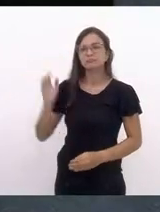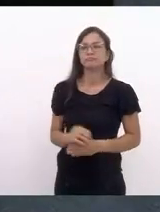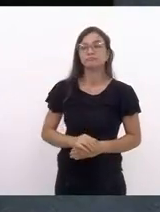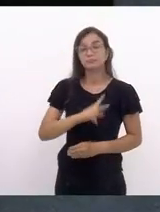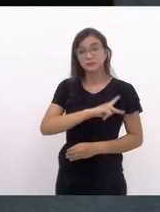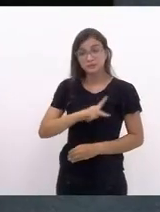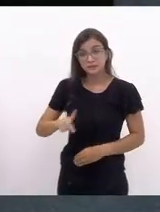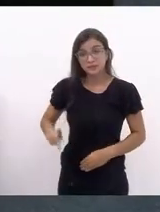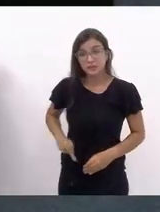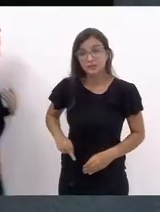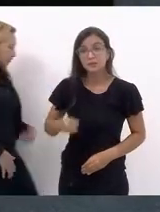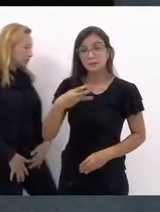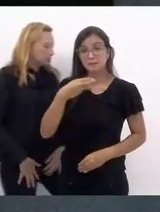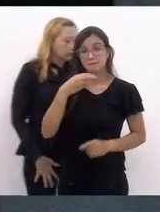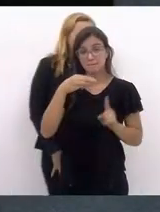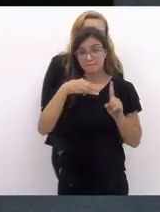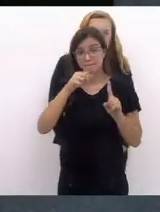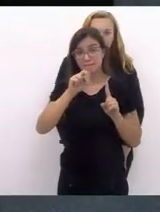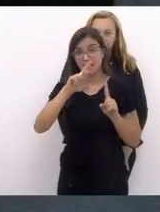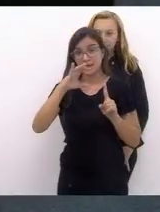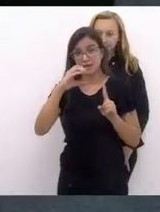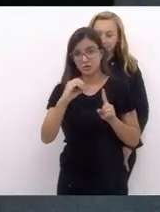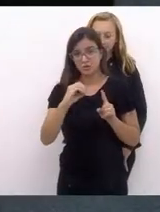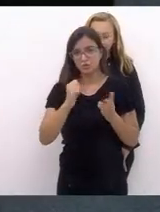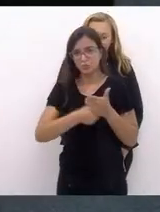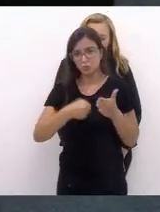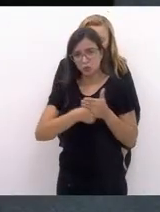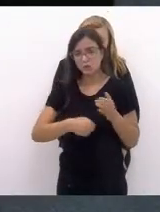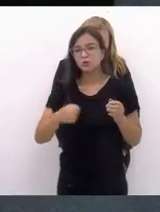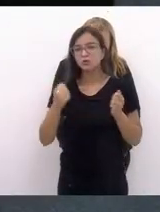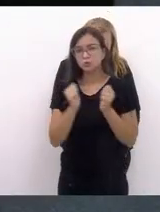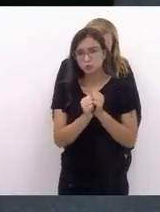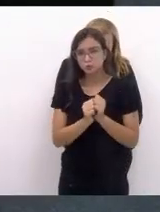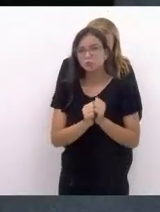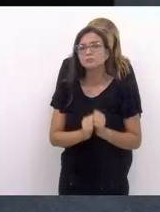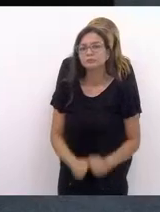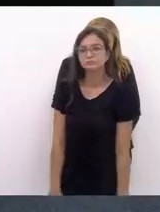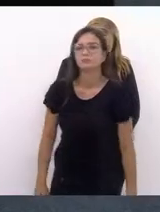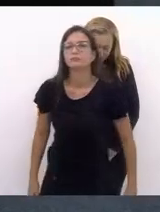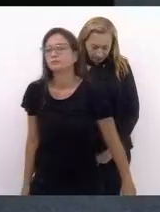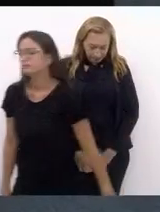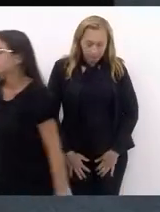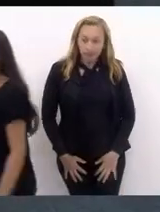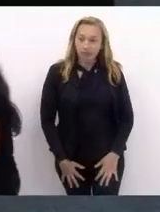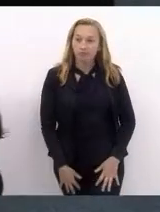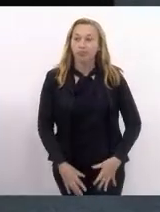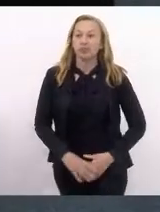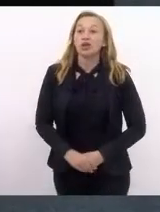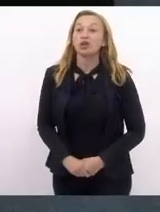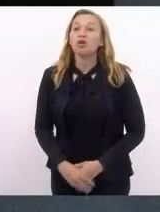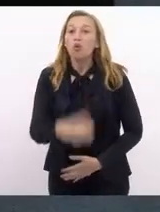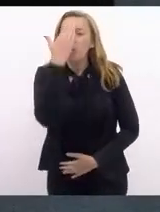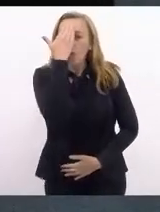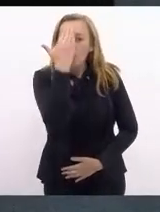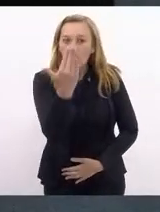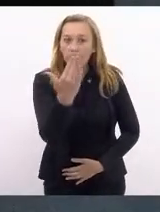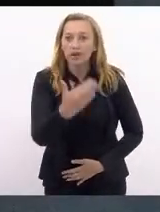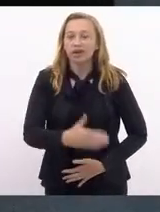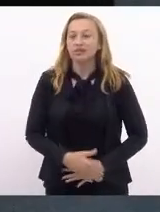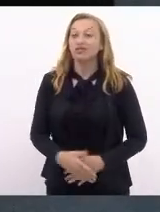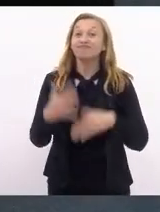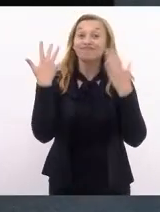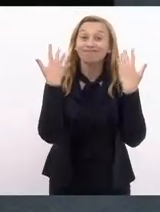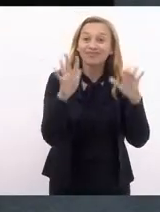ao Márcio Pacheco também que lutou que brigamos juntos aqui para chegar no denominador comum Muito obrigado